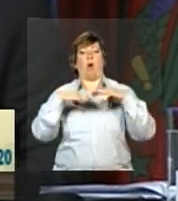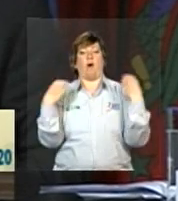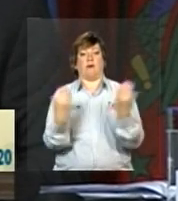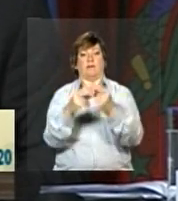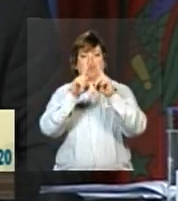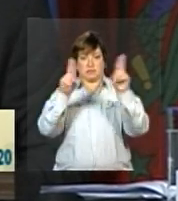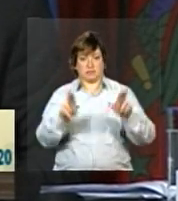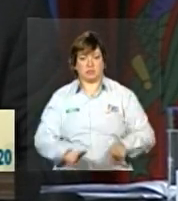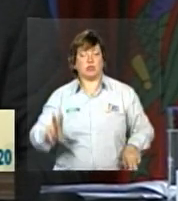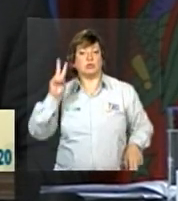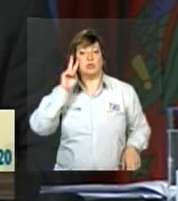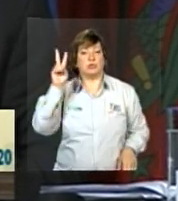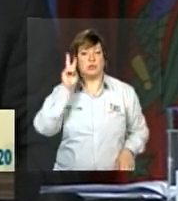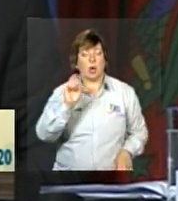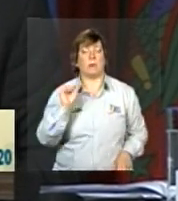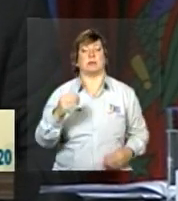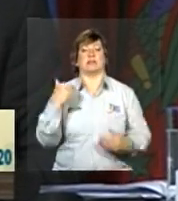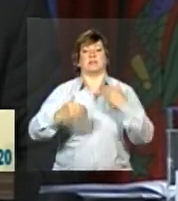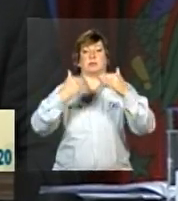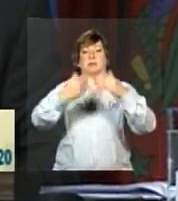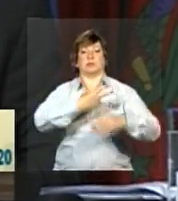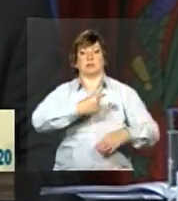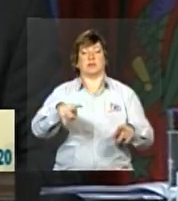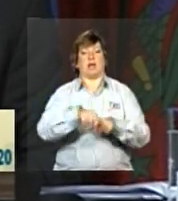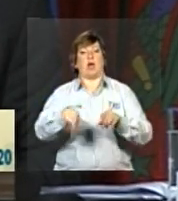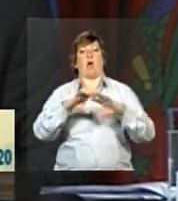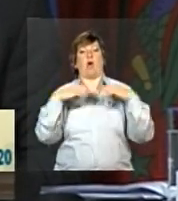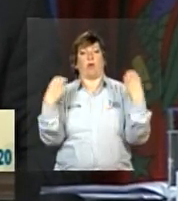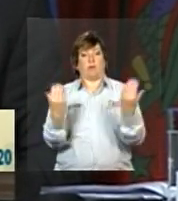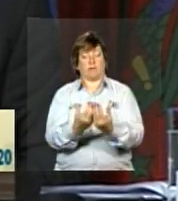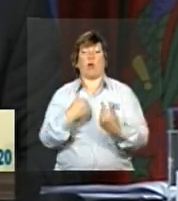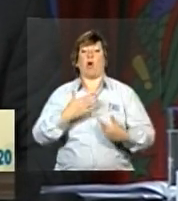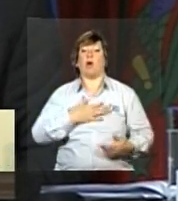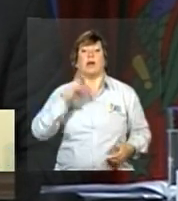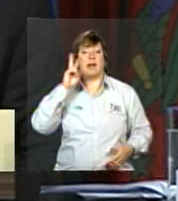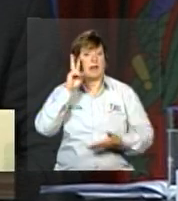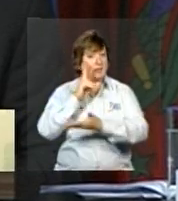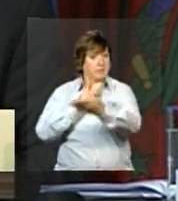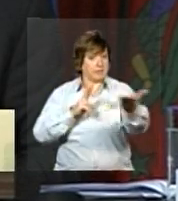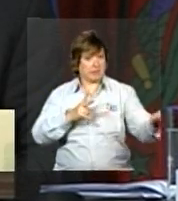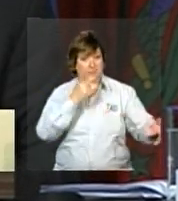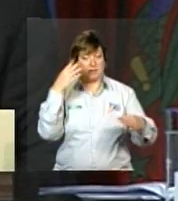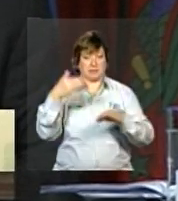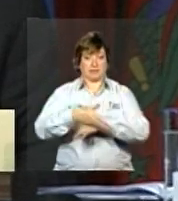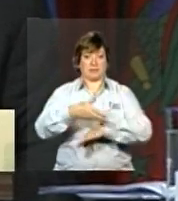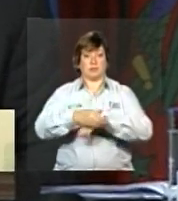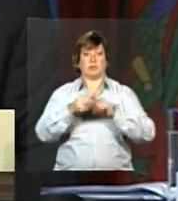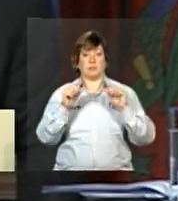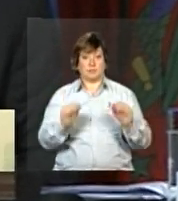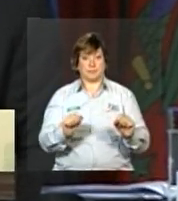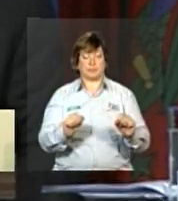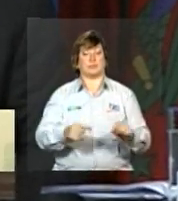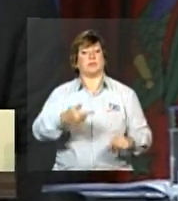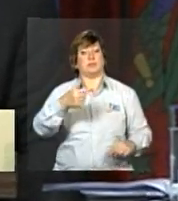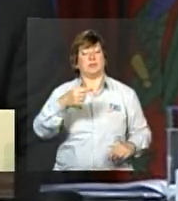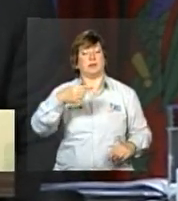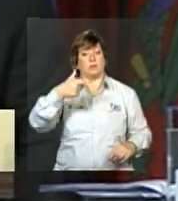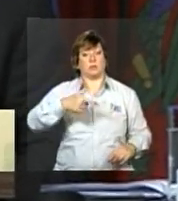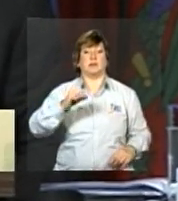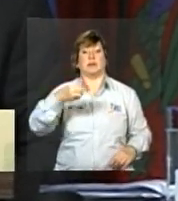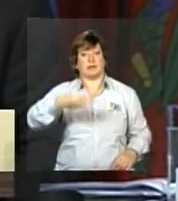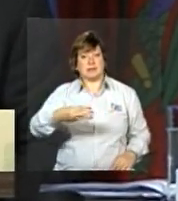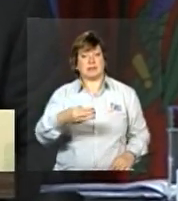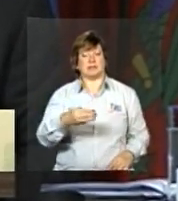Unidas sobre Desenvolvimento Sustentável e a Conferência. Eu gostaria de lembrar os participantes que, nas segunda e terceira